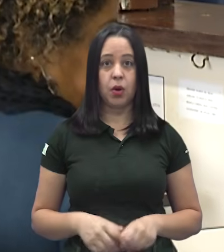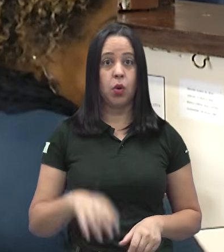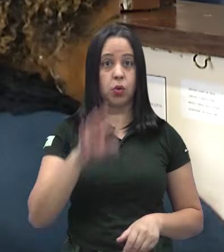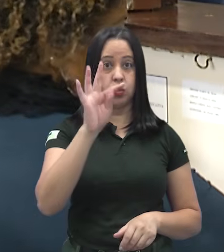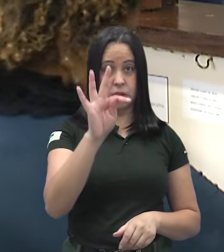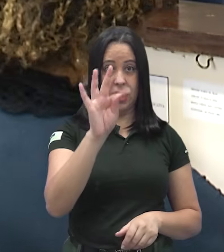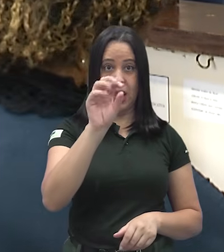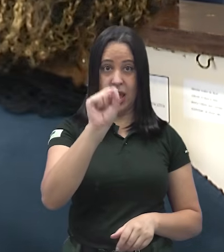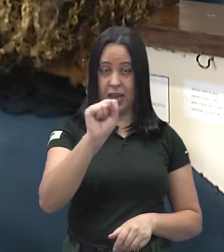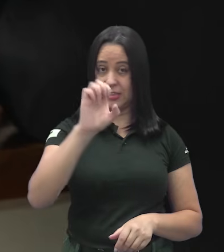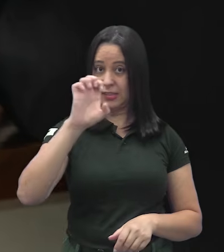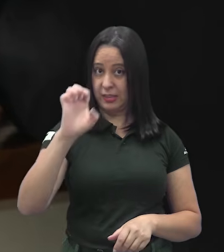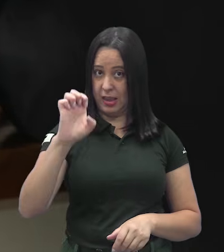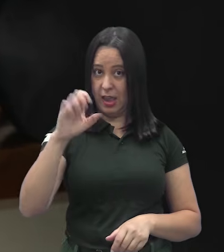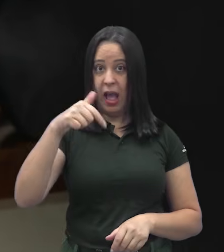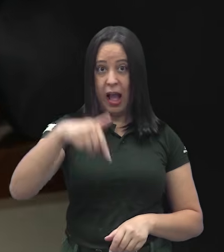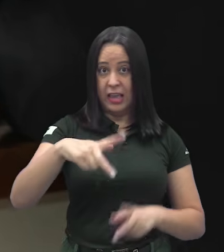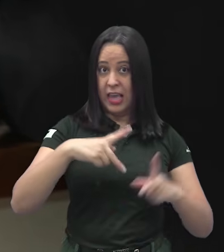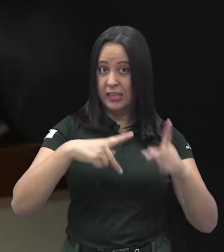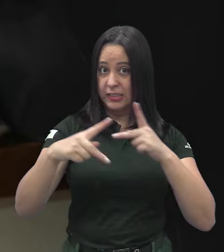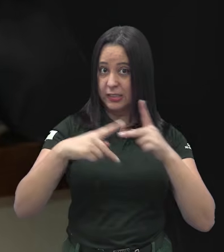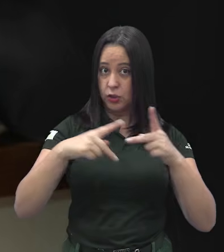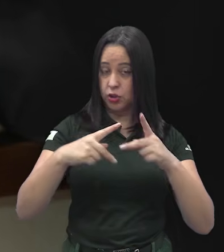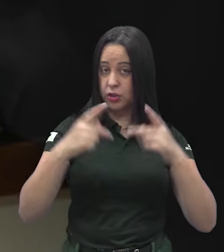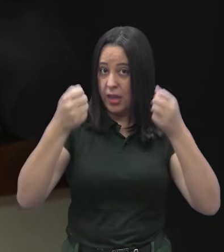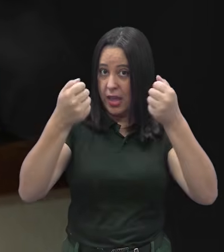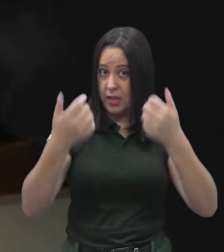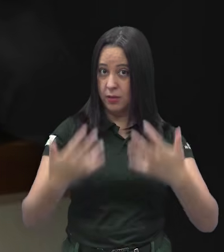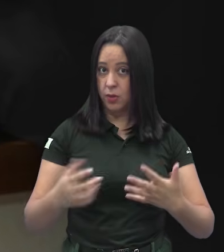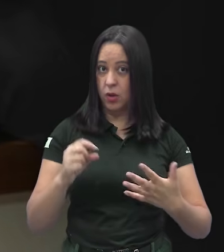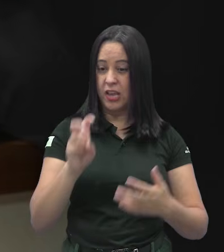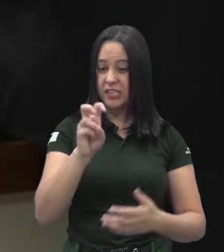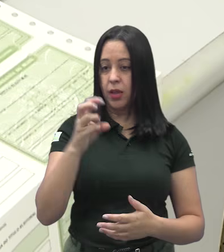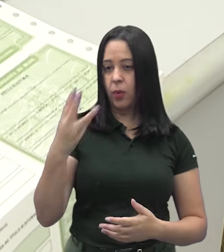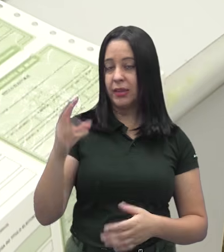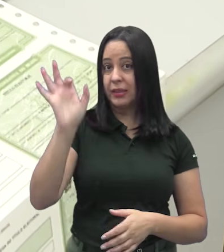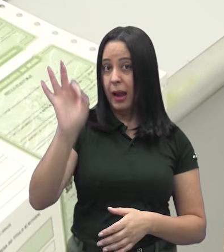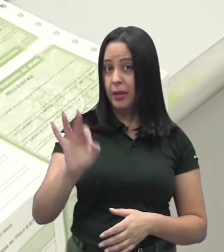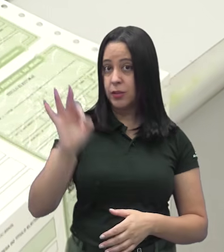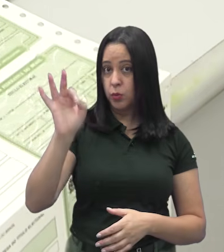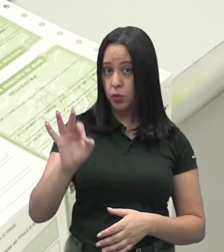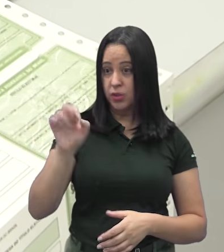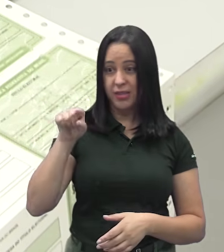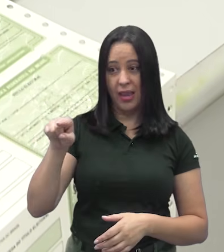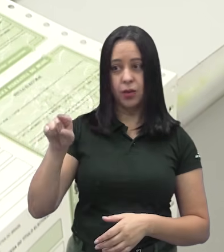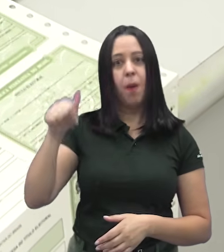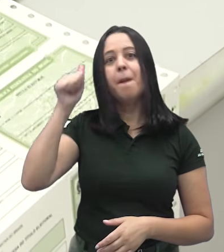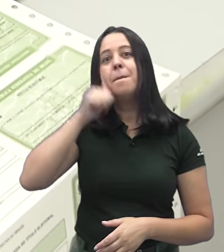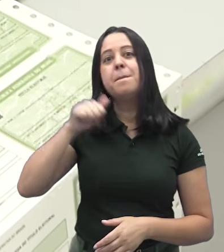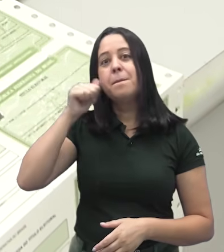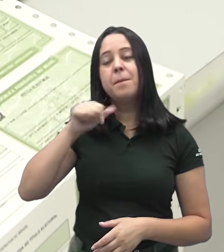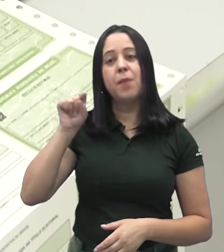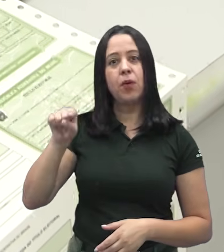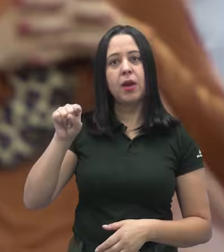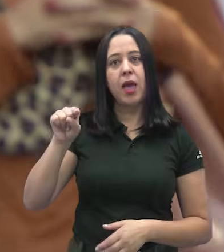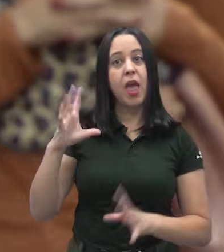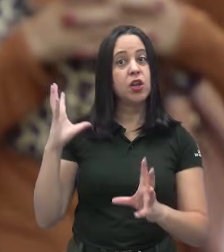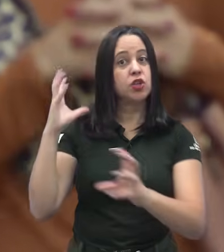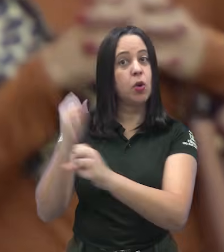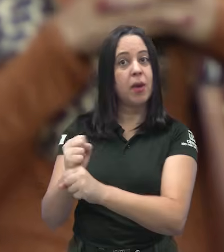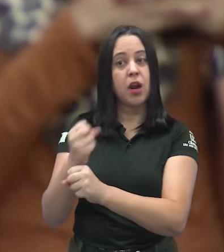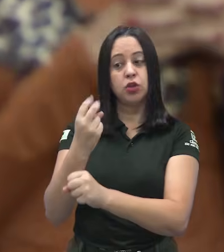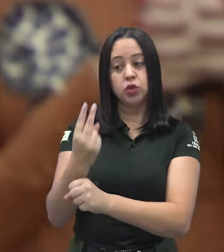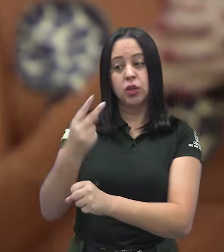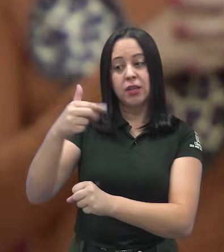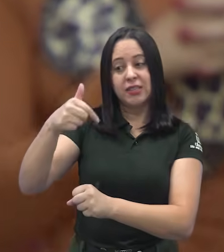Tribunal Superior Eleitoral, em São José dos Campos, 53% do total do eleitorado são de mulheres. São